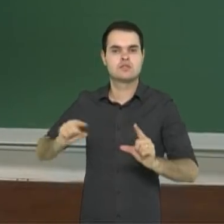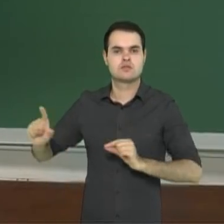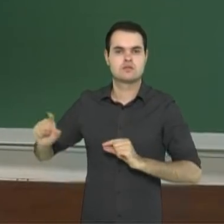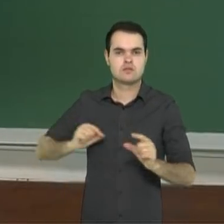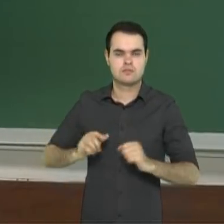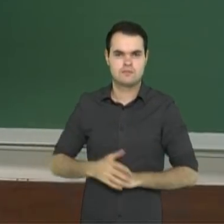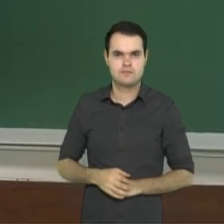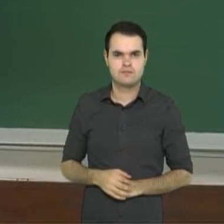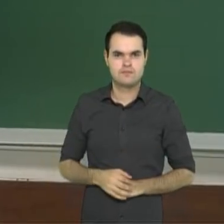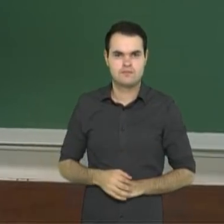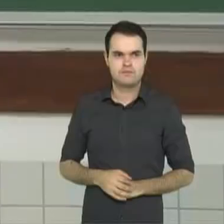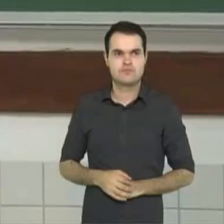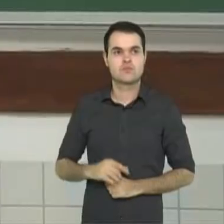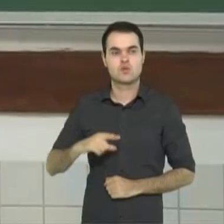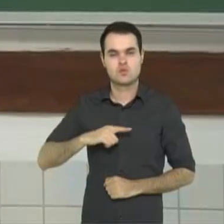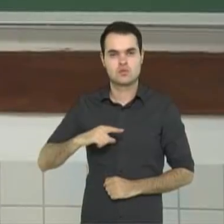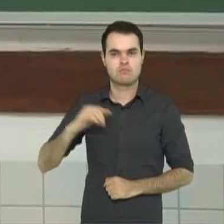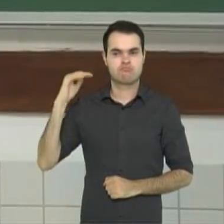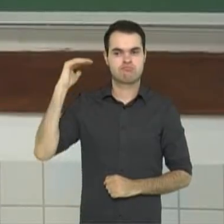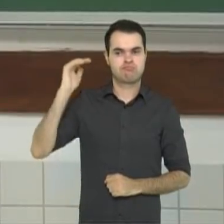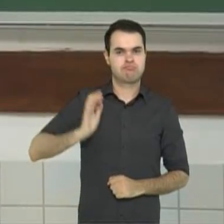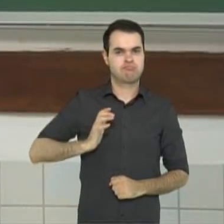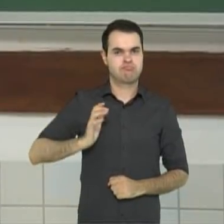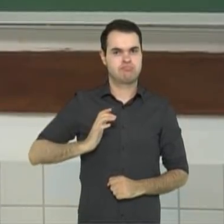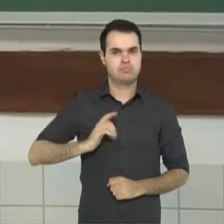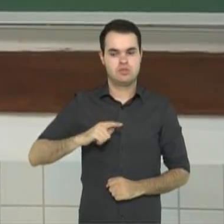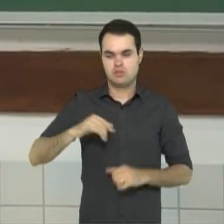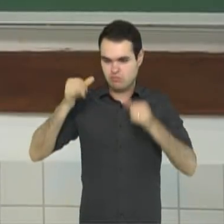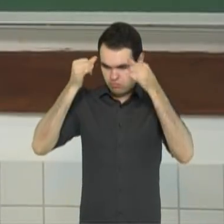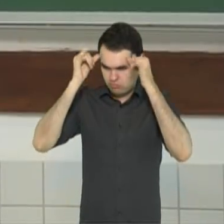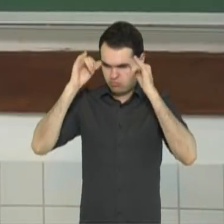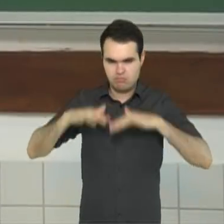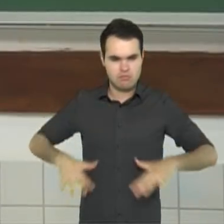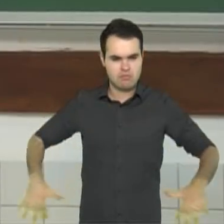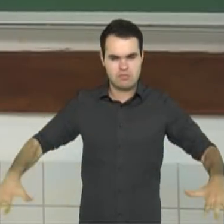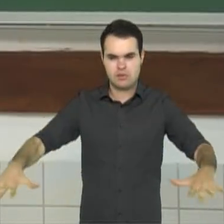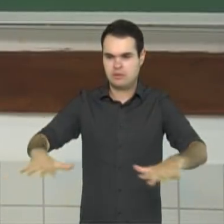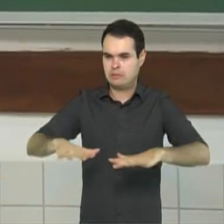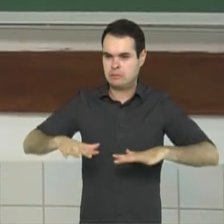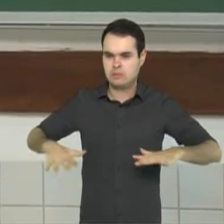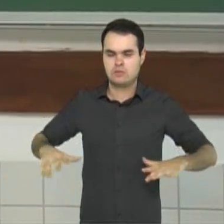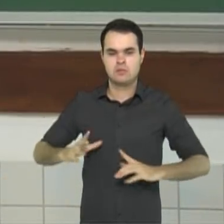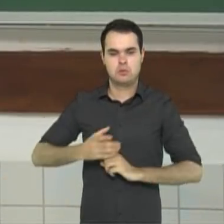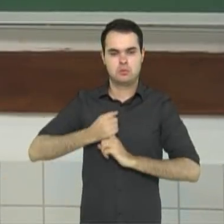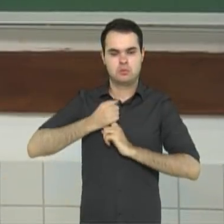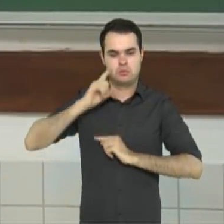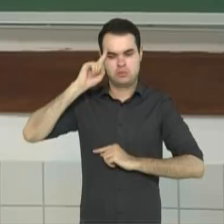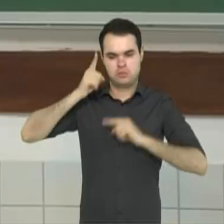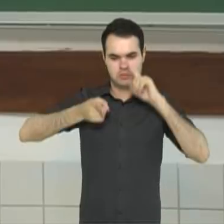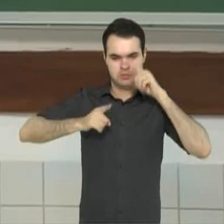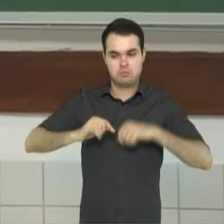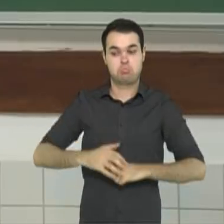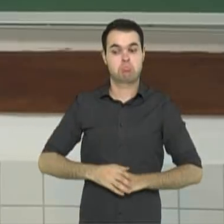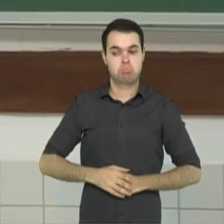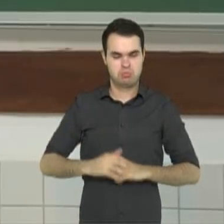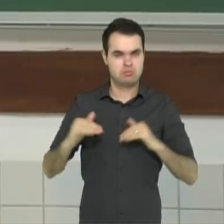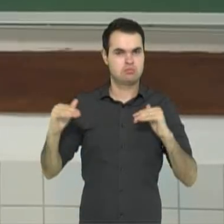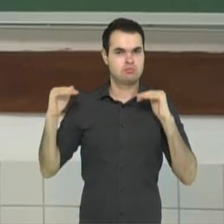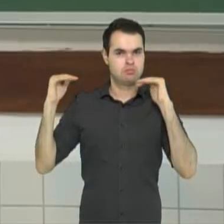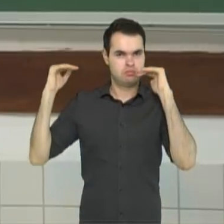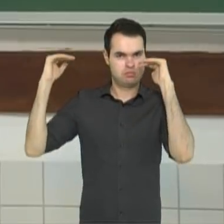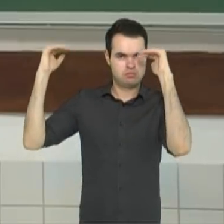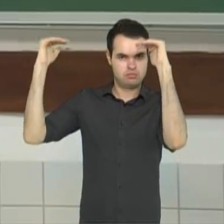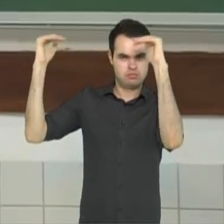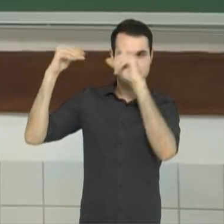classes abastadas. Então, você era dono de uma criação, era um estancieiro, como se diz no Rio Grande do Sul, opa, então você era da